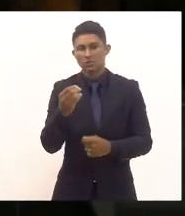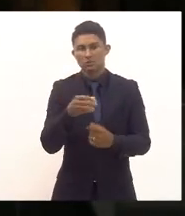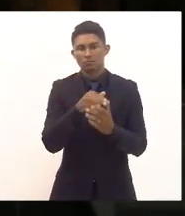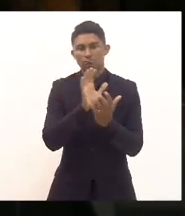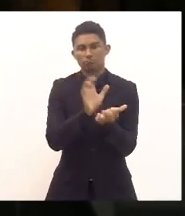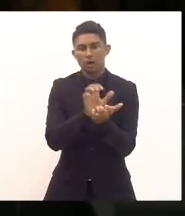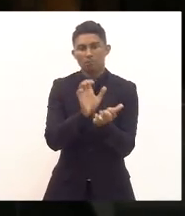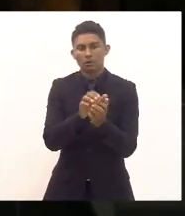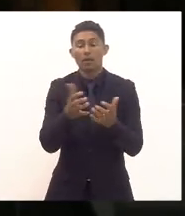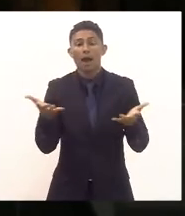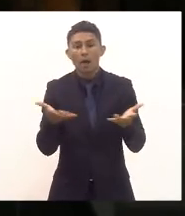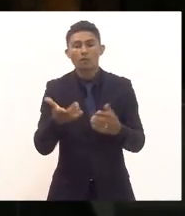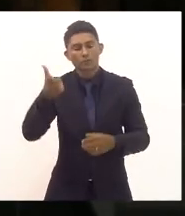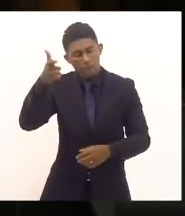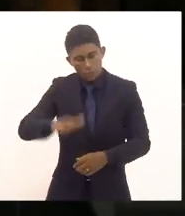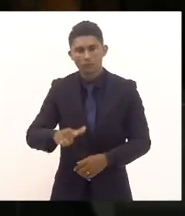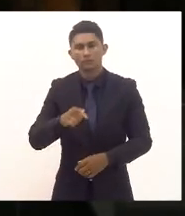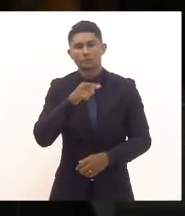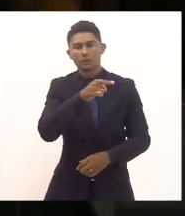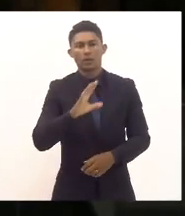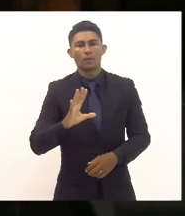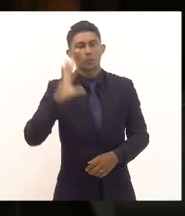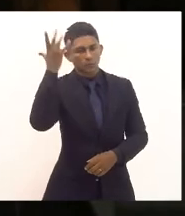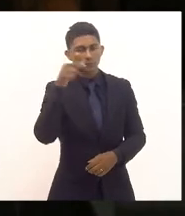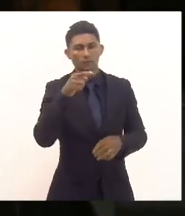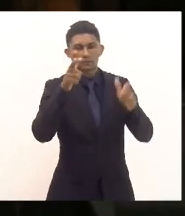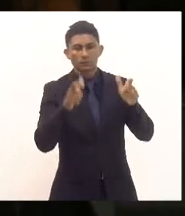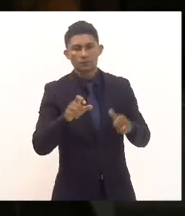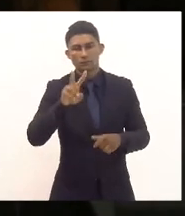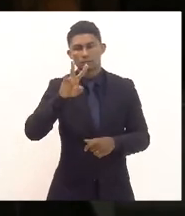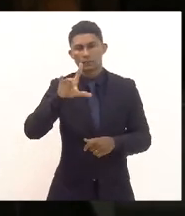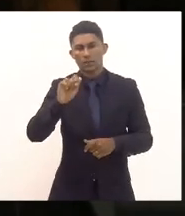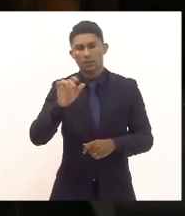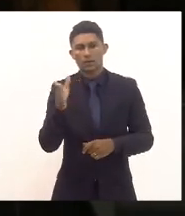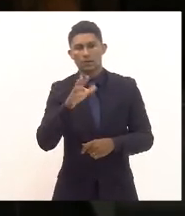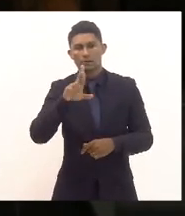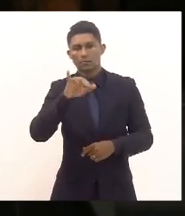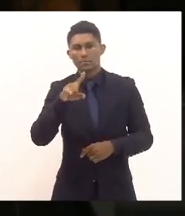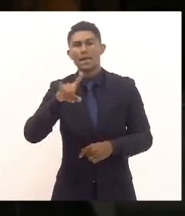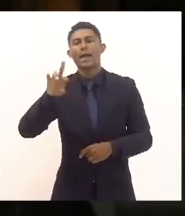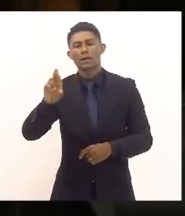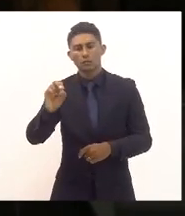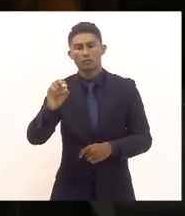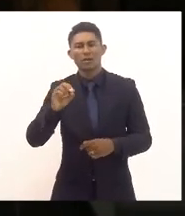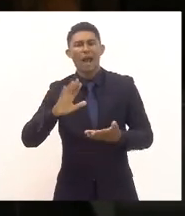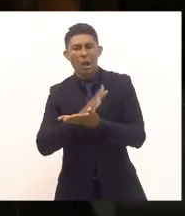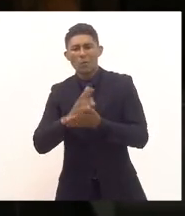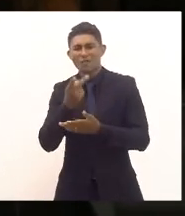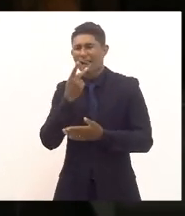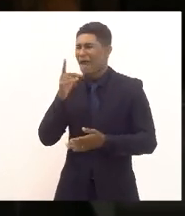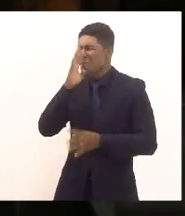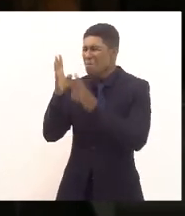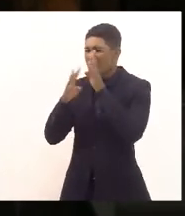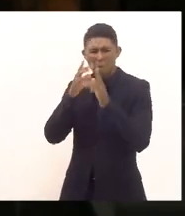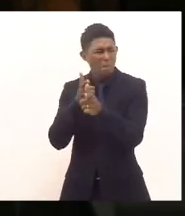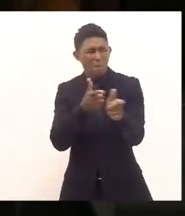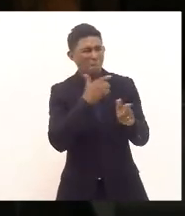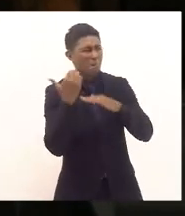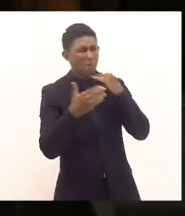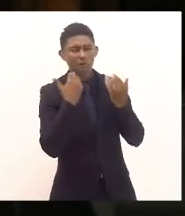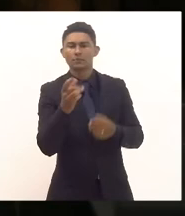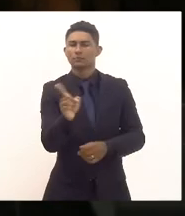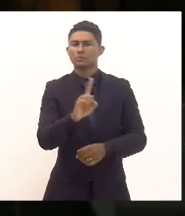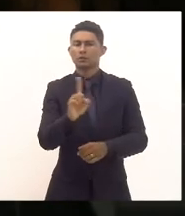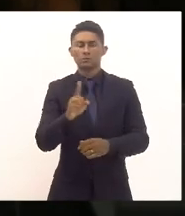agora da mesma forma na Vila Cruzeiro pode falar foi chacina chacina não foi chacina não foi